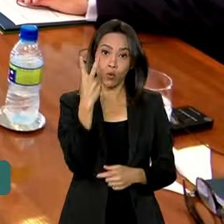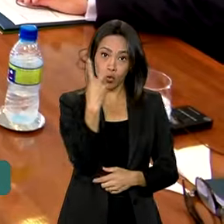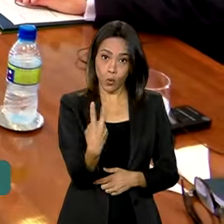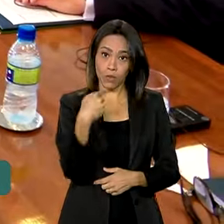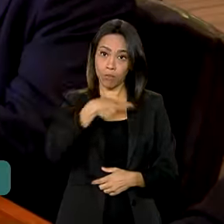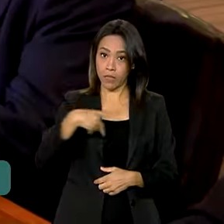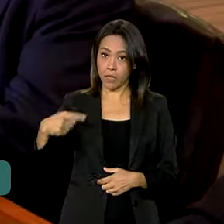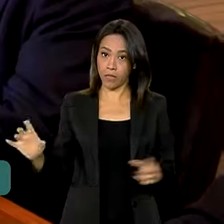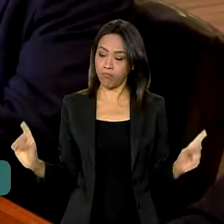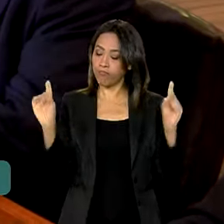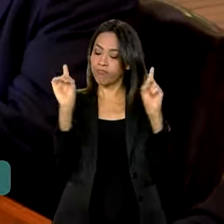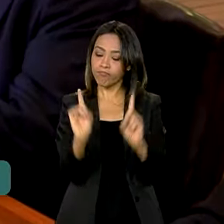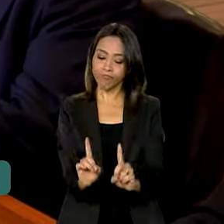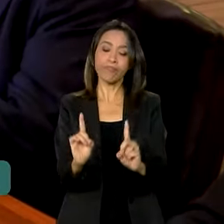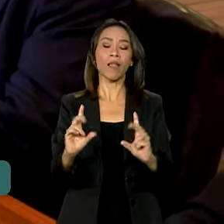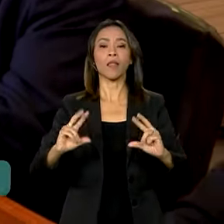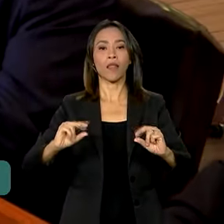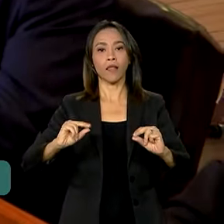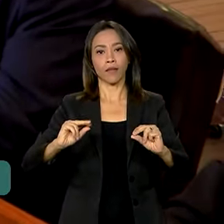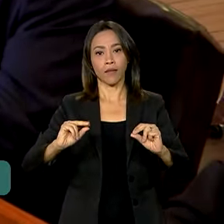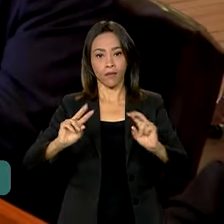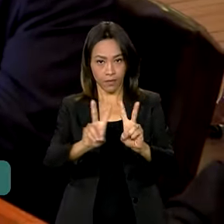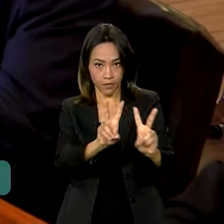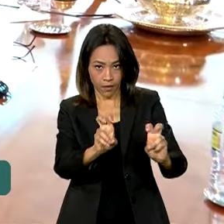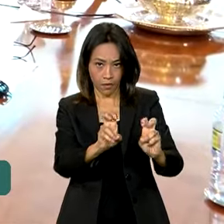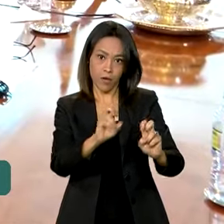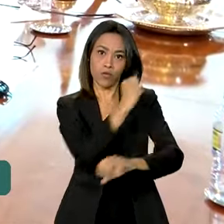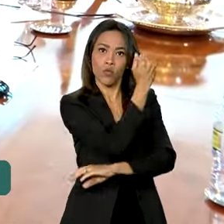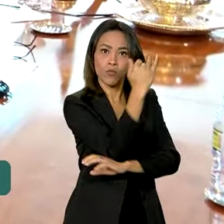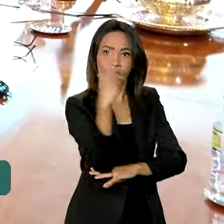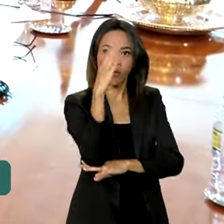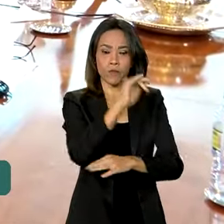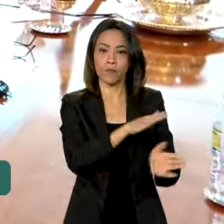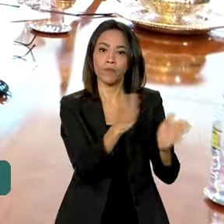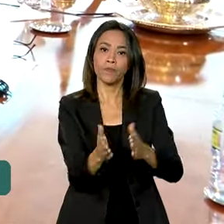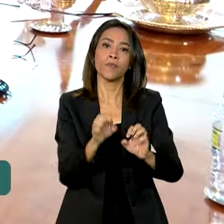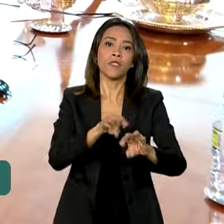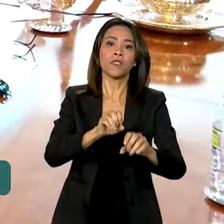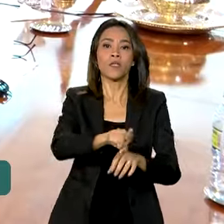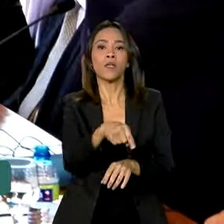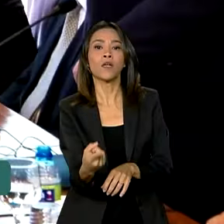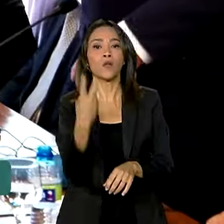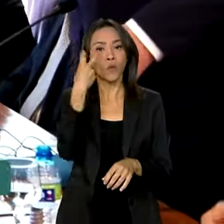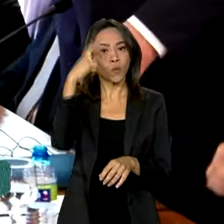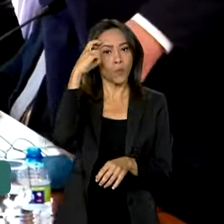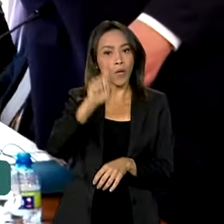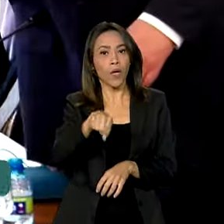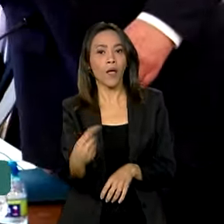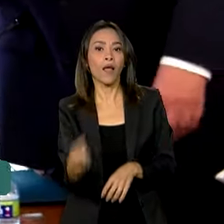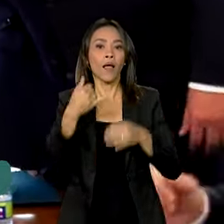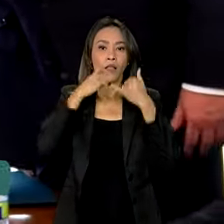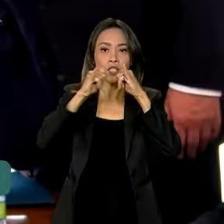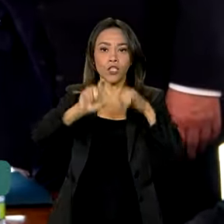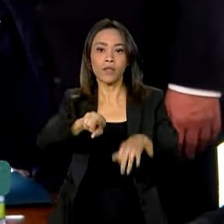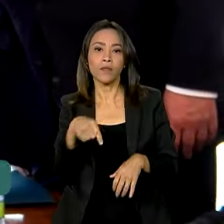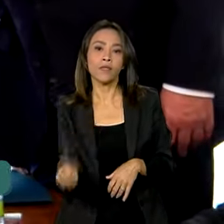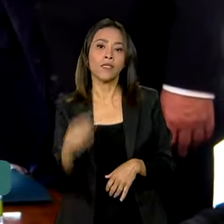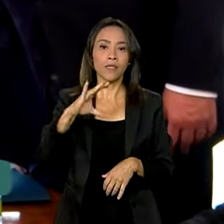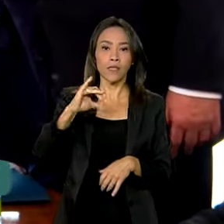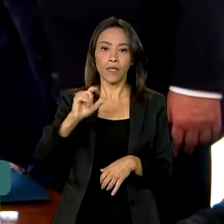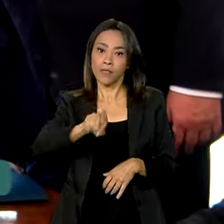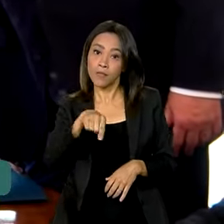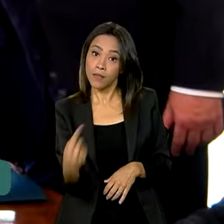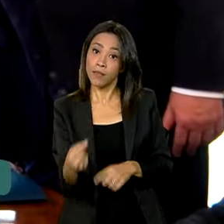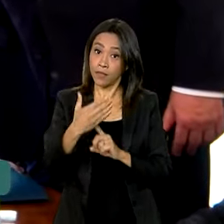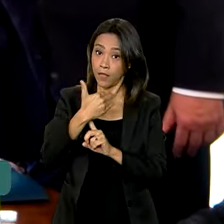discutiram temas relacionados ao meio ambiente, à educação, cultura, energia e ciência,